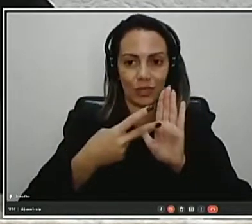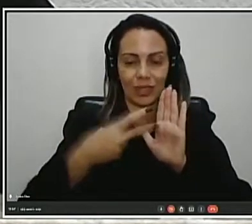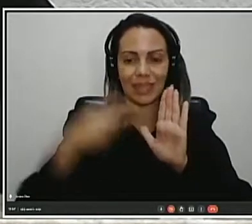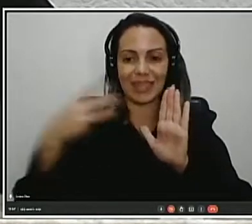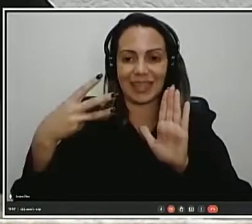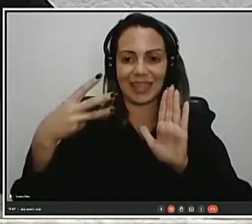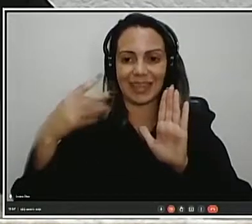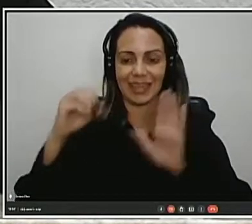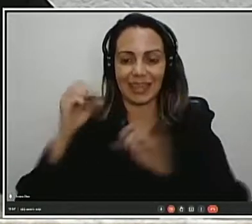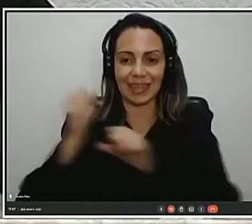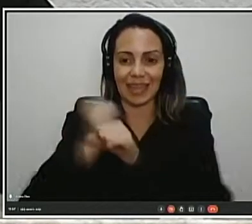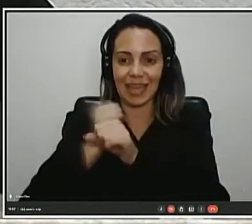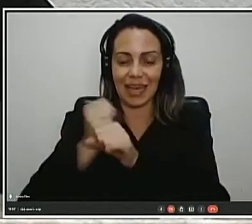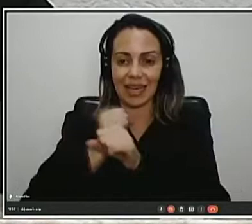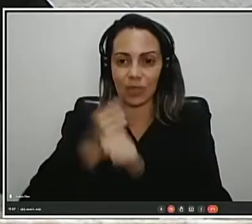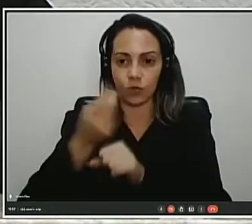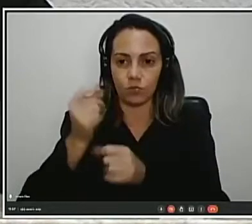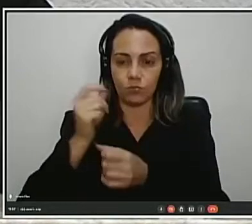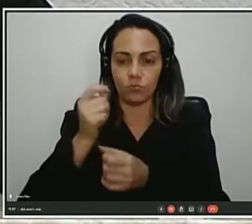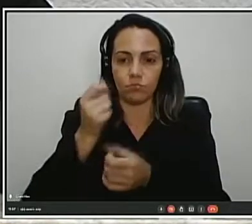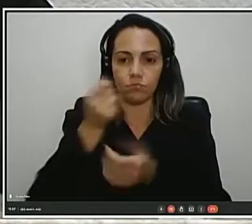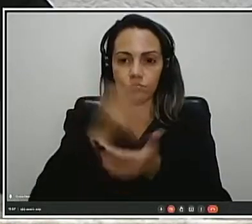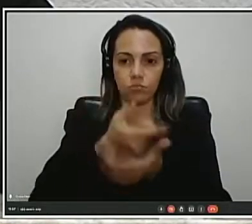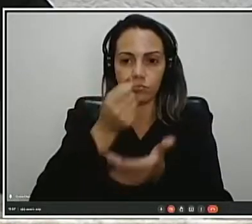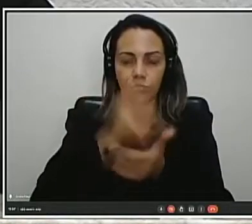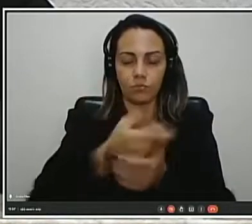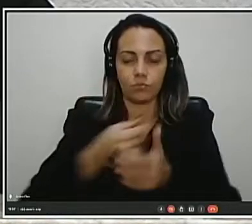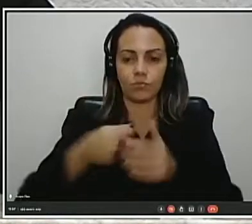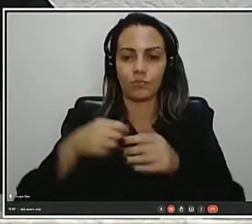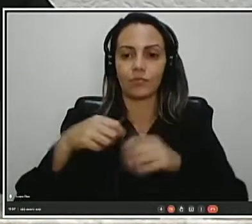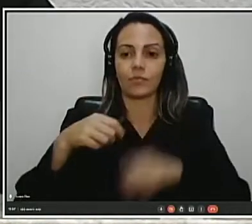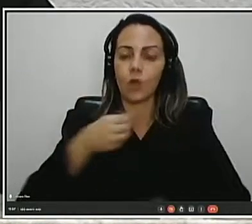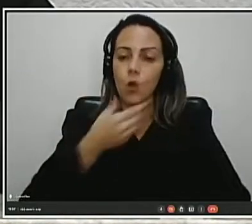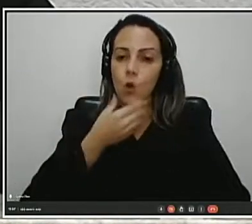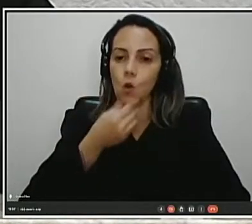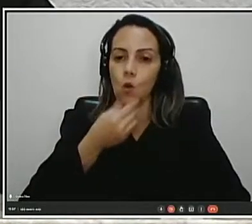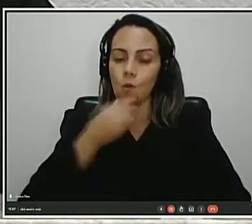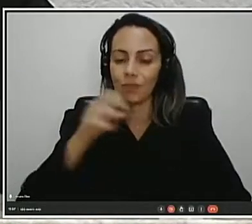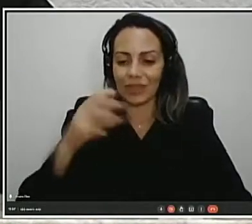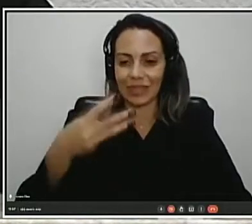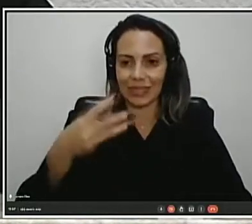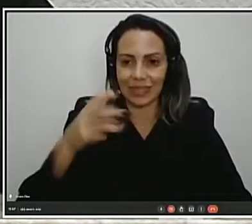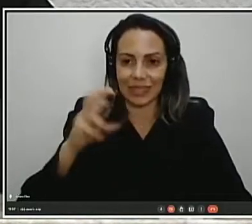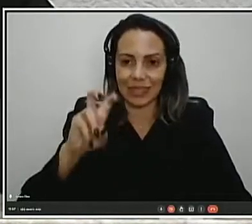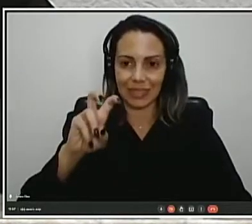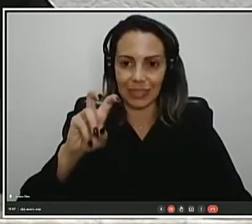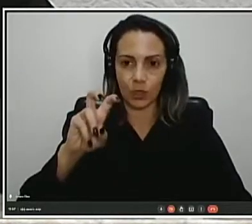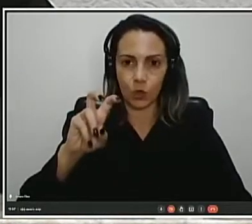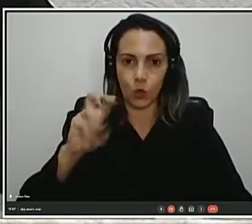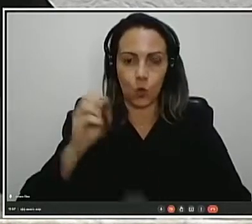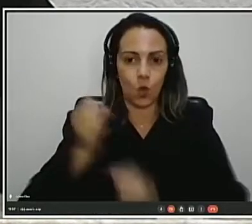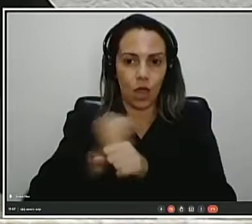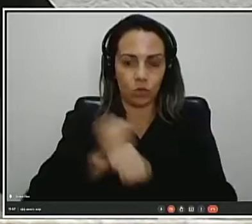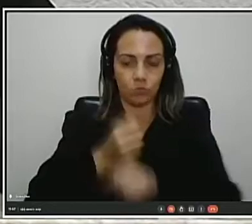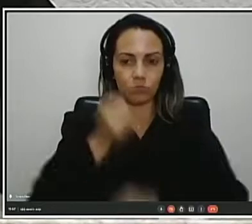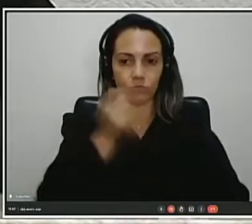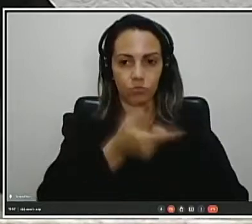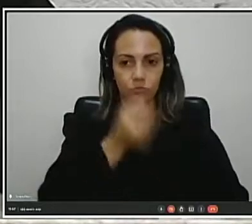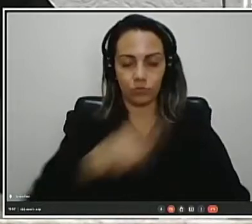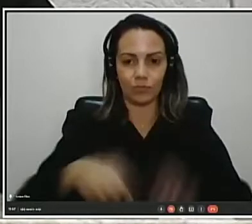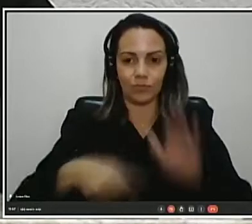de contribuição, se mulher, e 35 anos de contribuição, se homem.